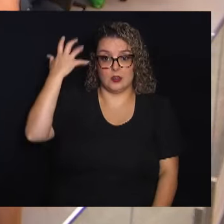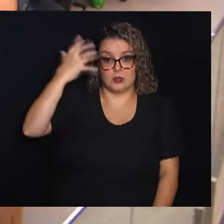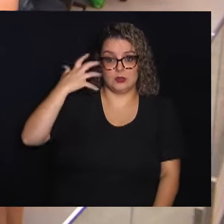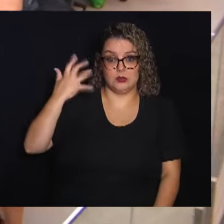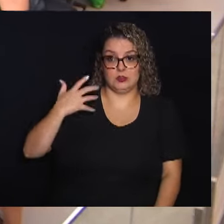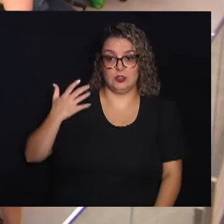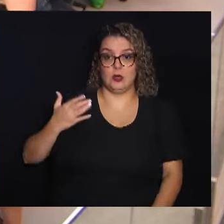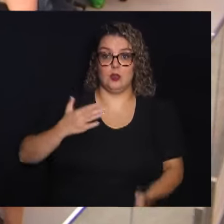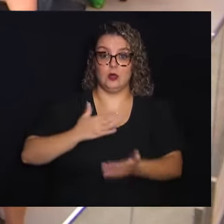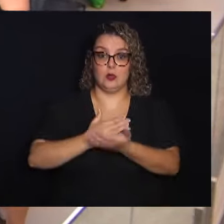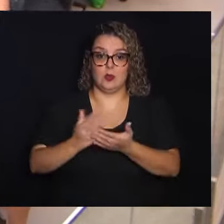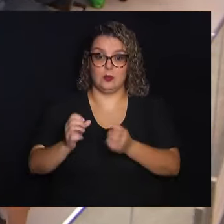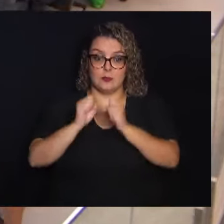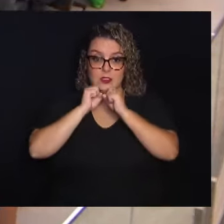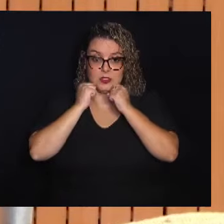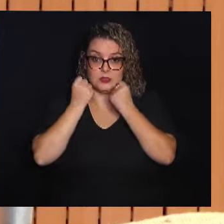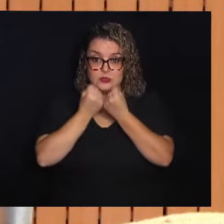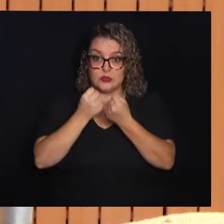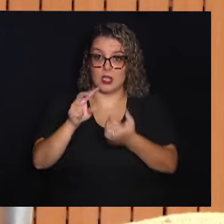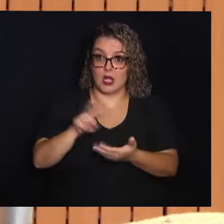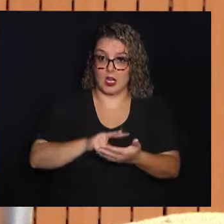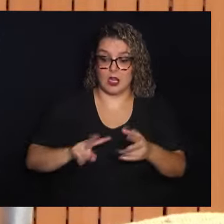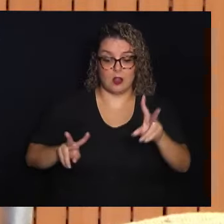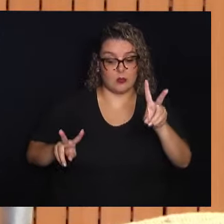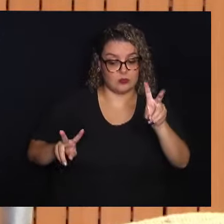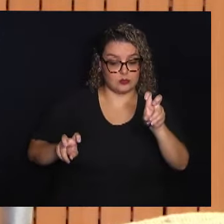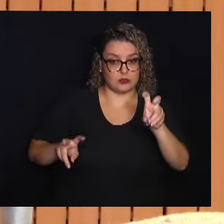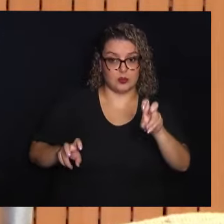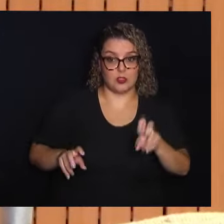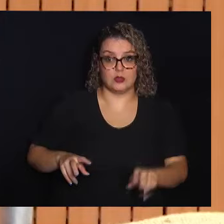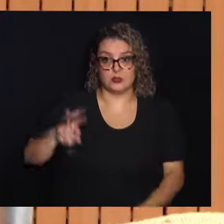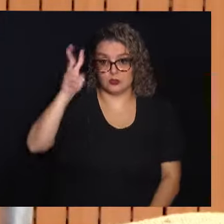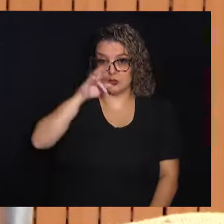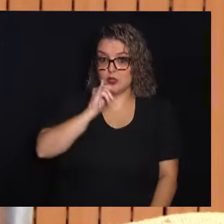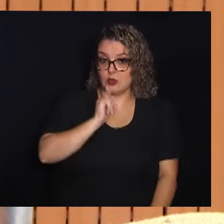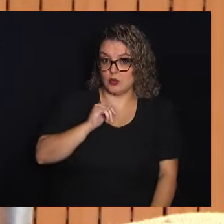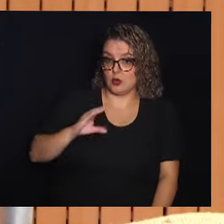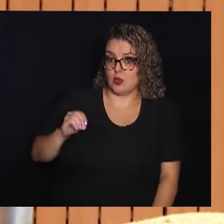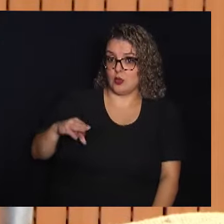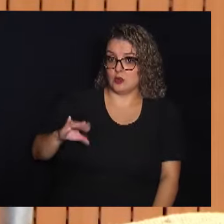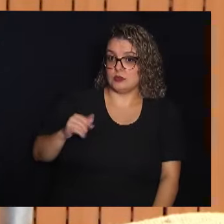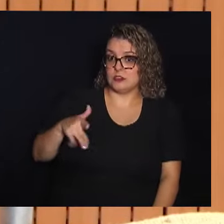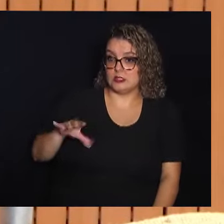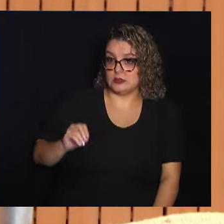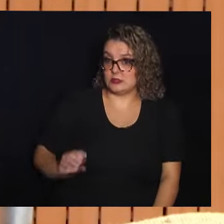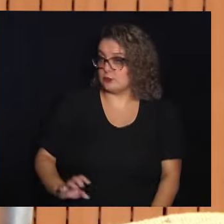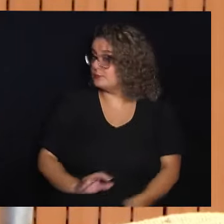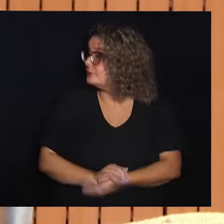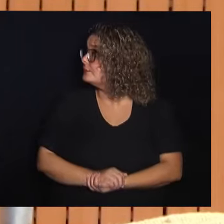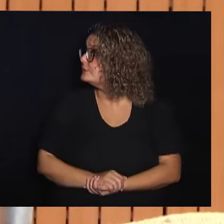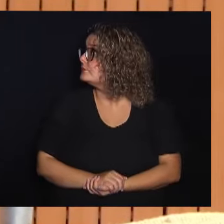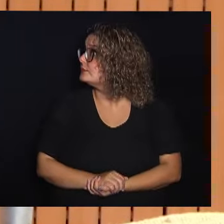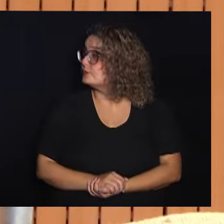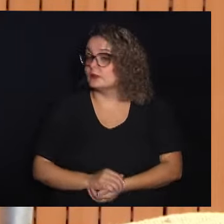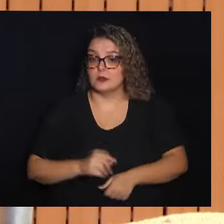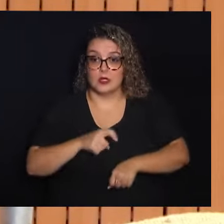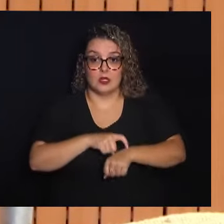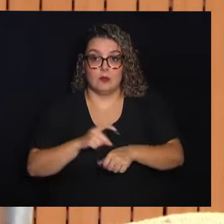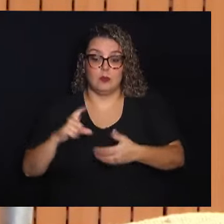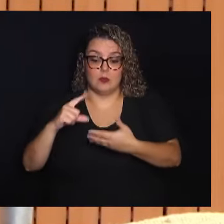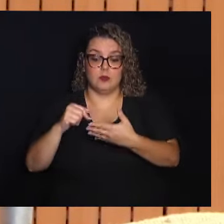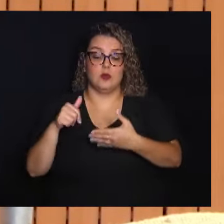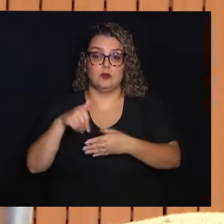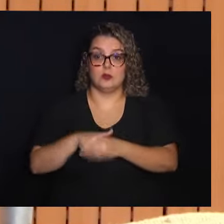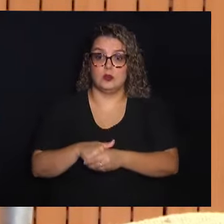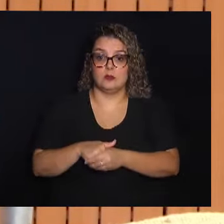a vereadora Guida Calisto iniciou o seminário lendo um trecho de um conto da Conceição Evaristo que em épocas de de